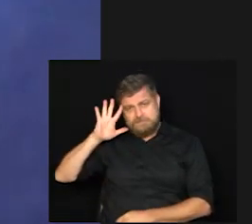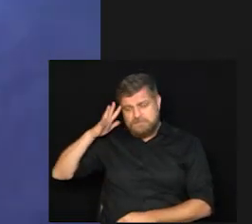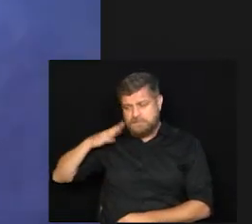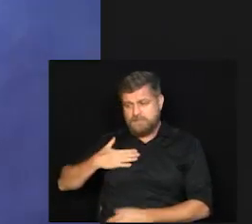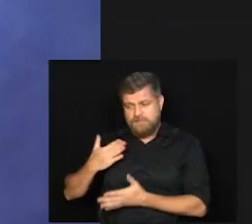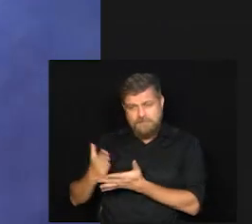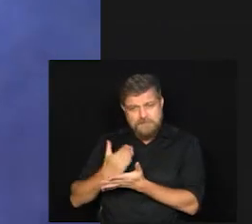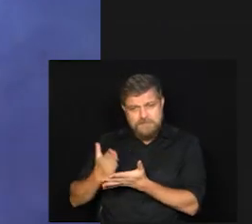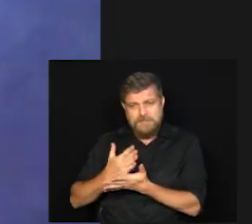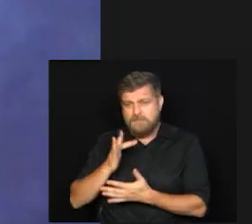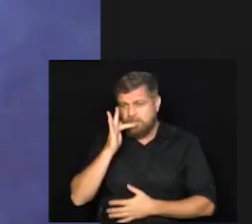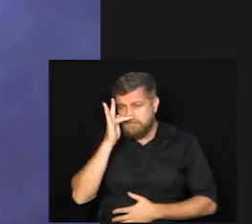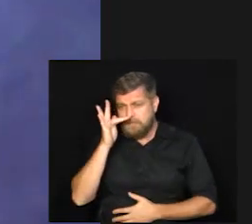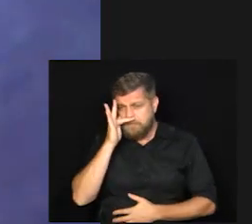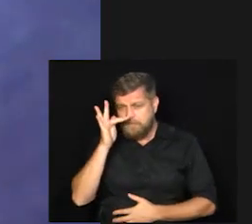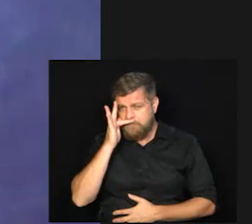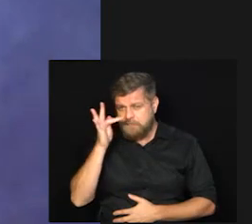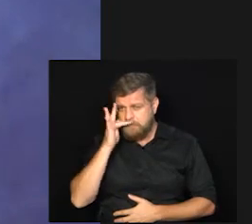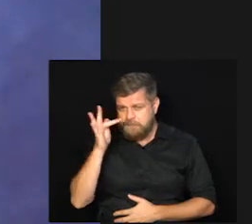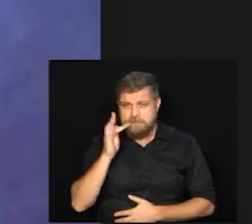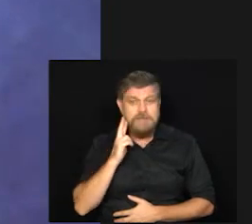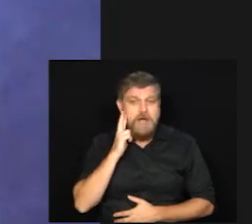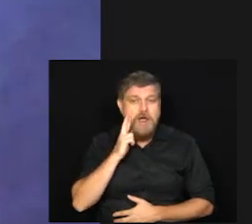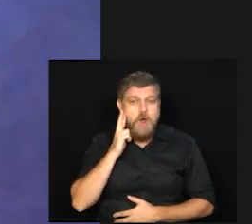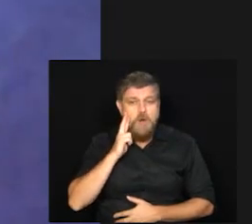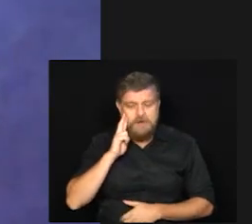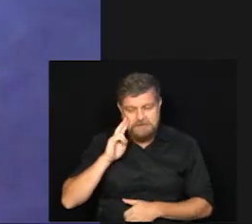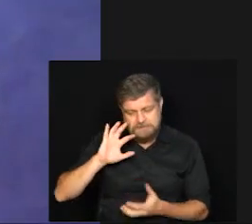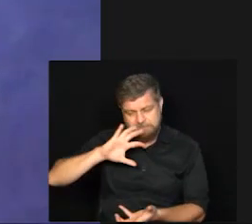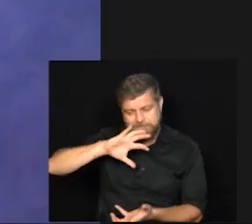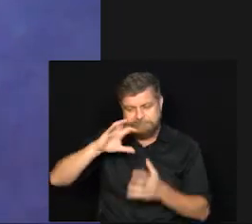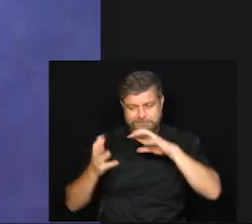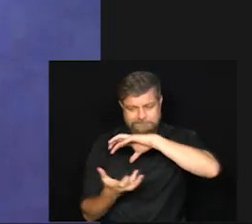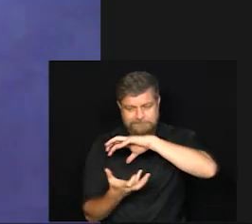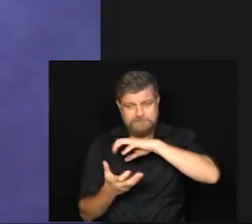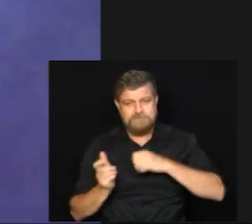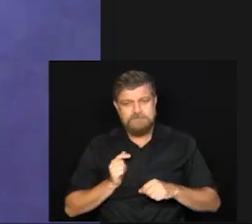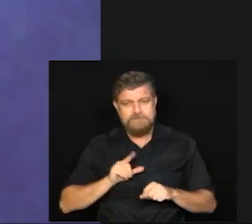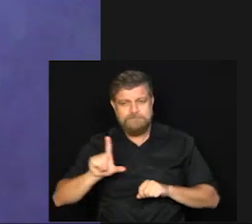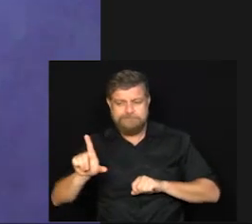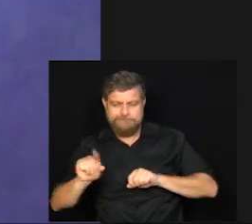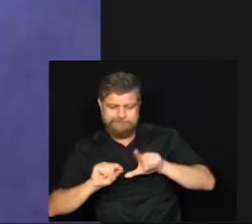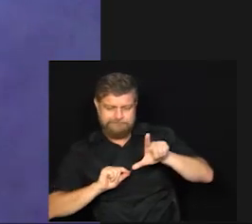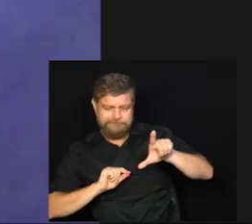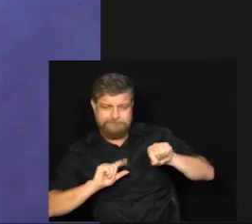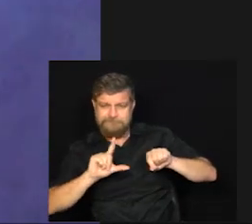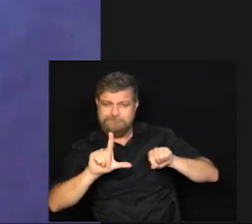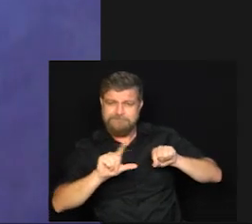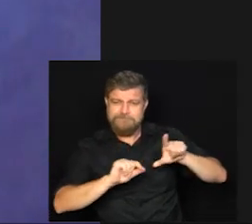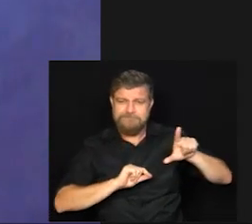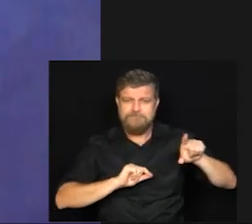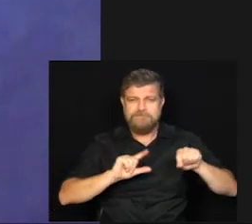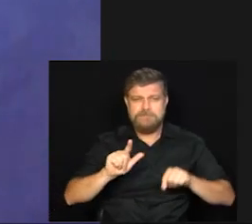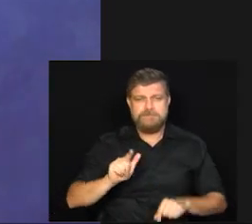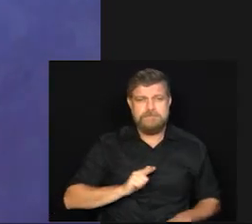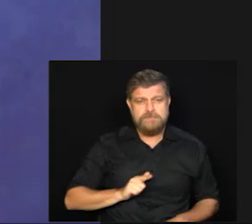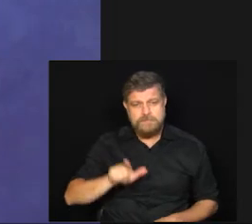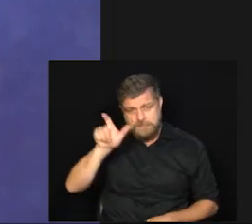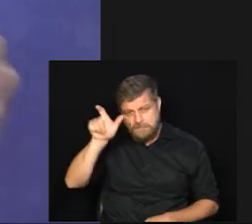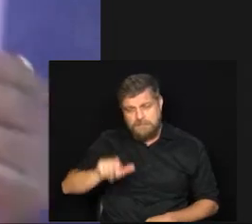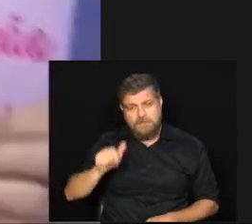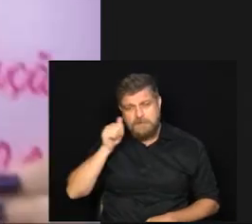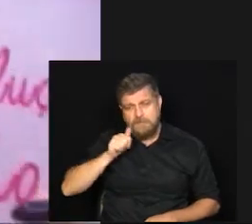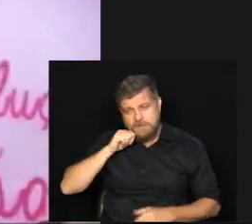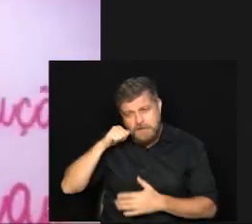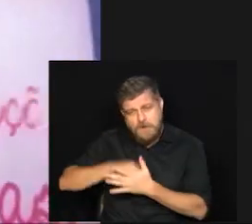livro A Revolução das Rosas, quando a gente começou a selecionar as autoras que estão envolvidas